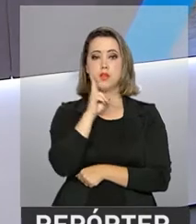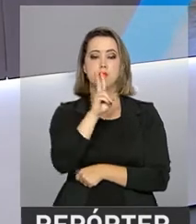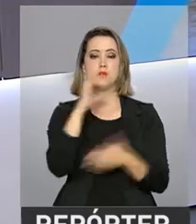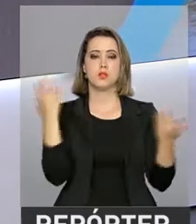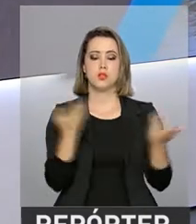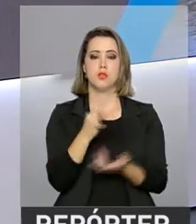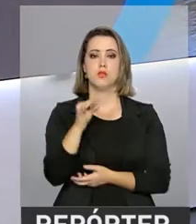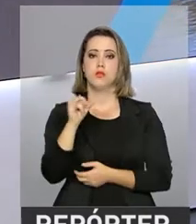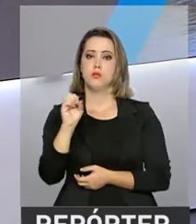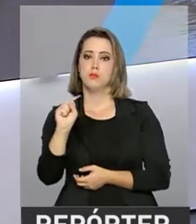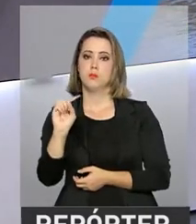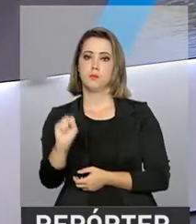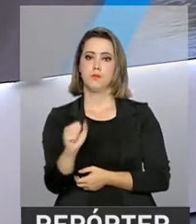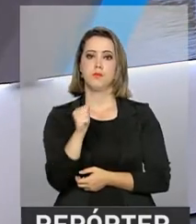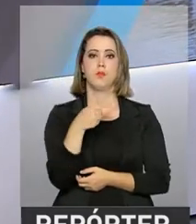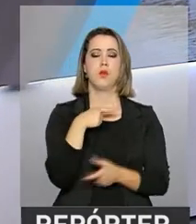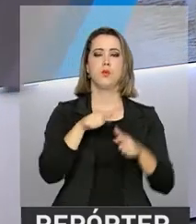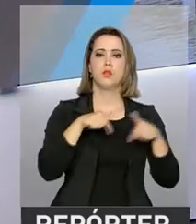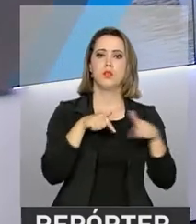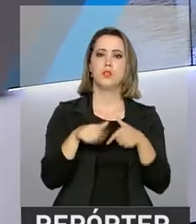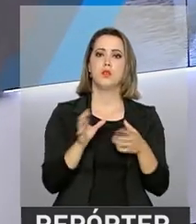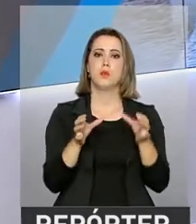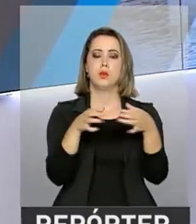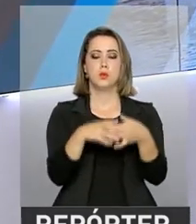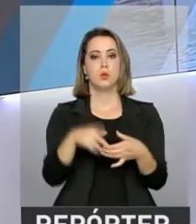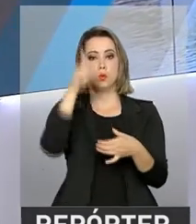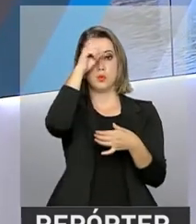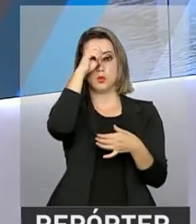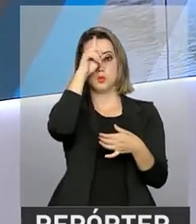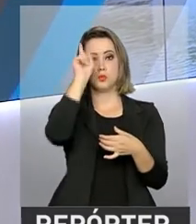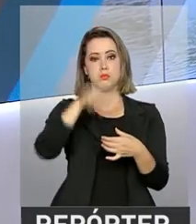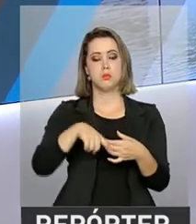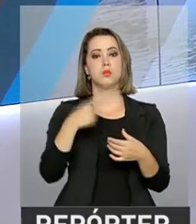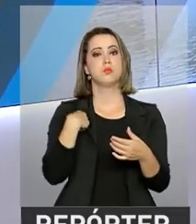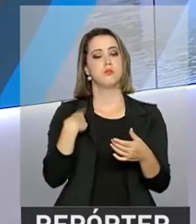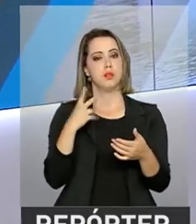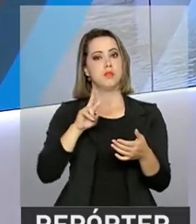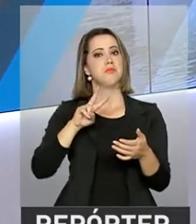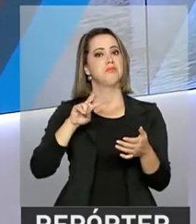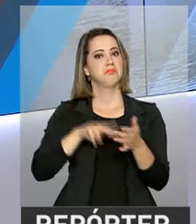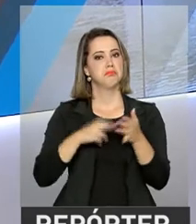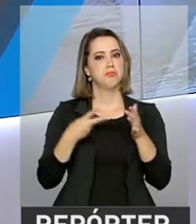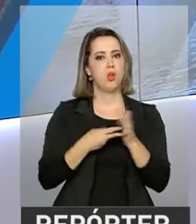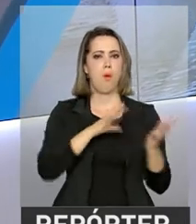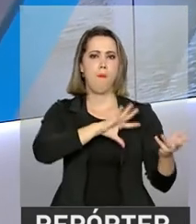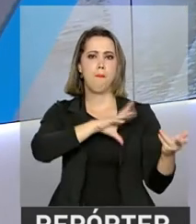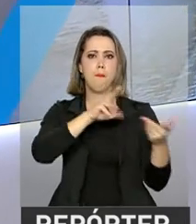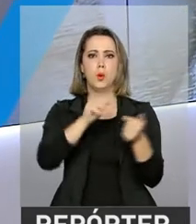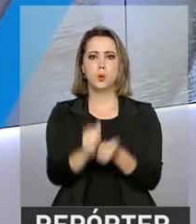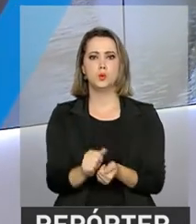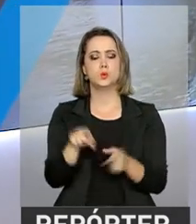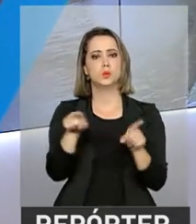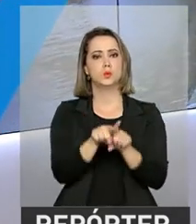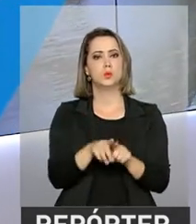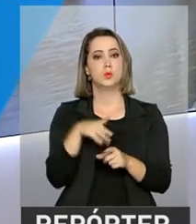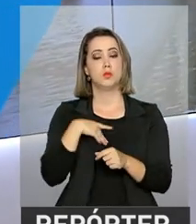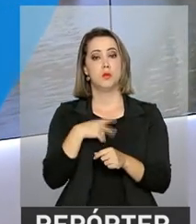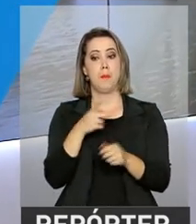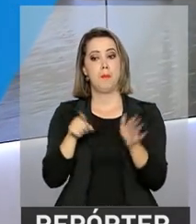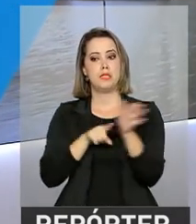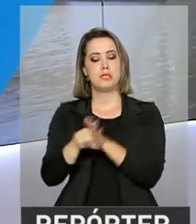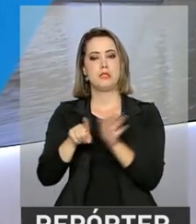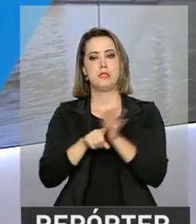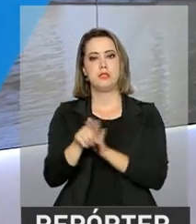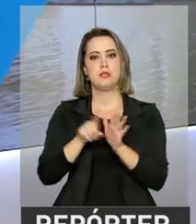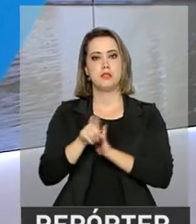reportagem de taís há dias o trabalho da rede de hospitais que é referência mundial e que também faz pesquisas neurologia e